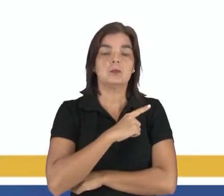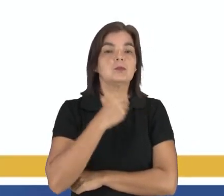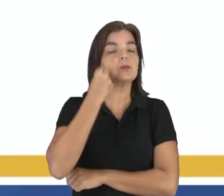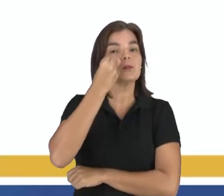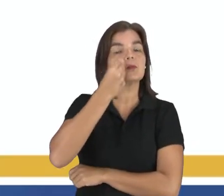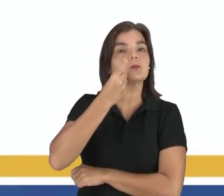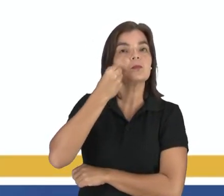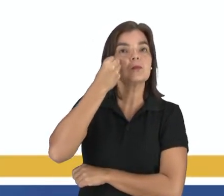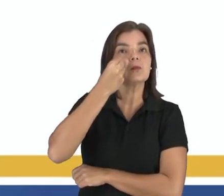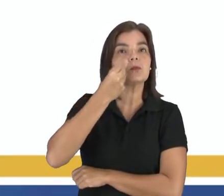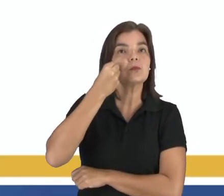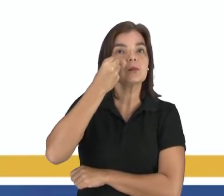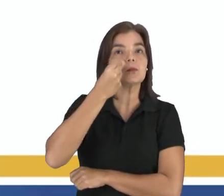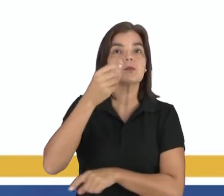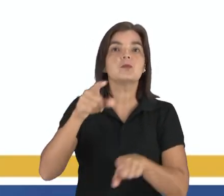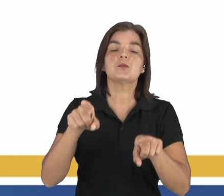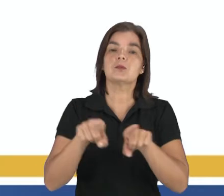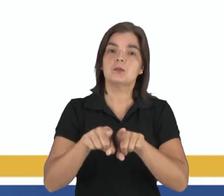fazer experimentos, né?